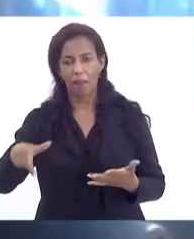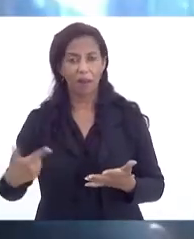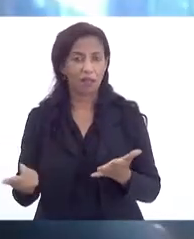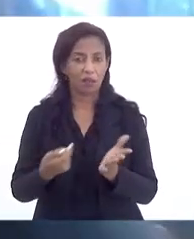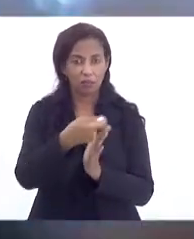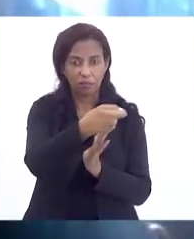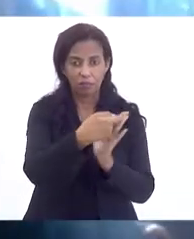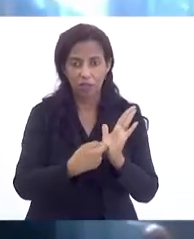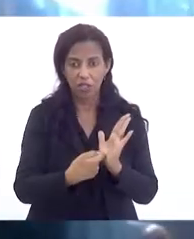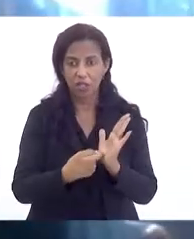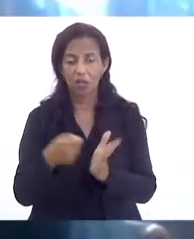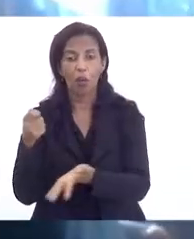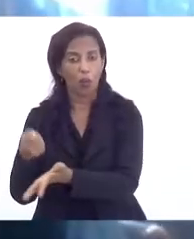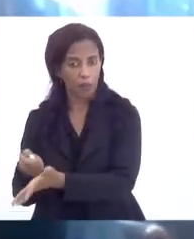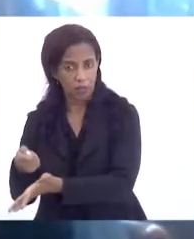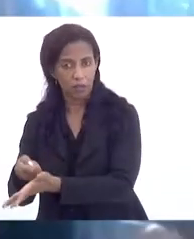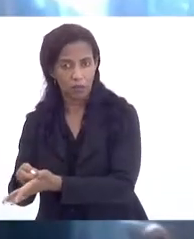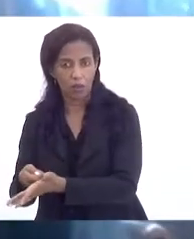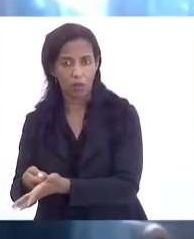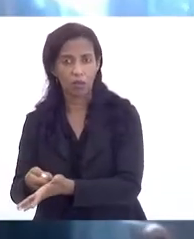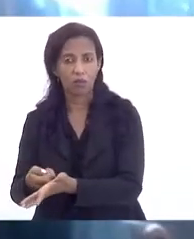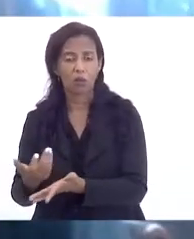prescrição é obrigatória.